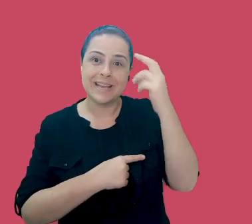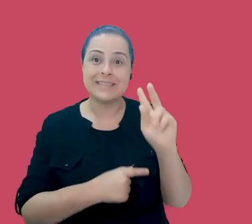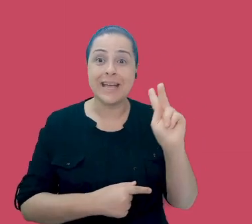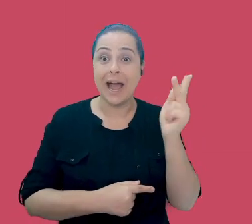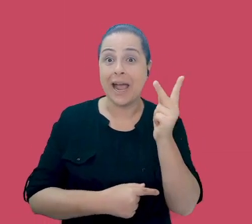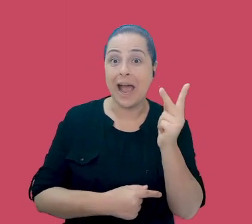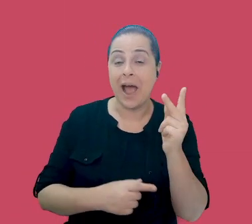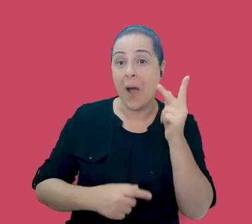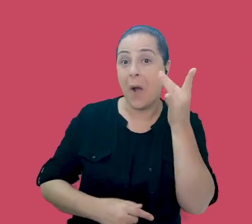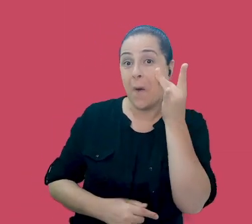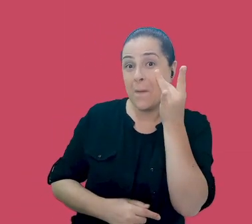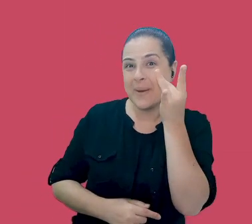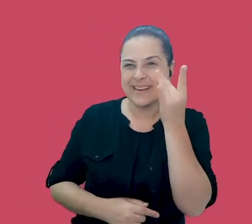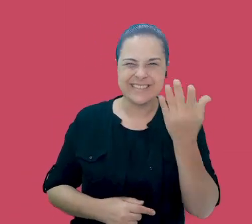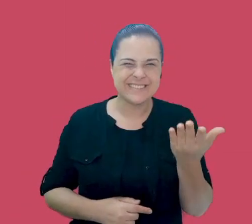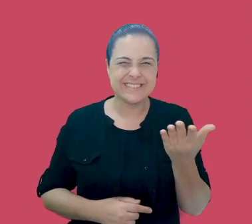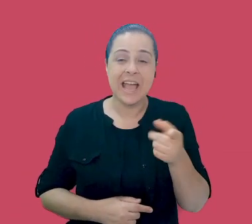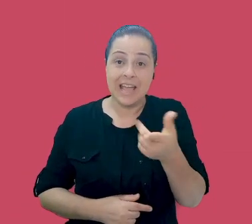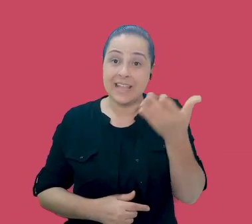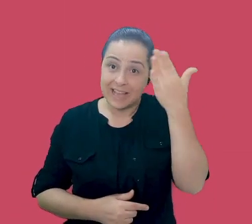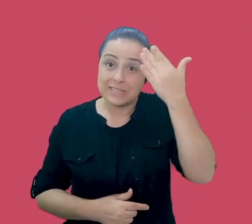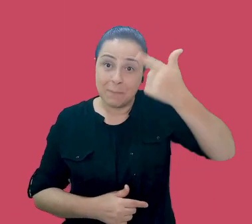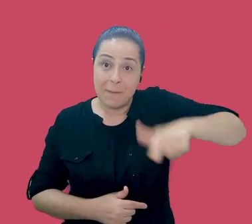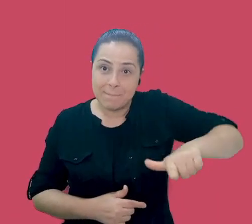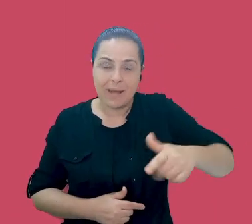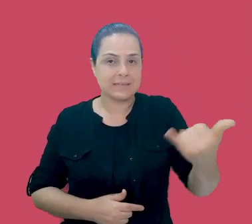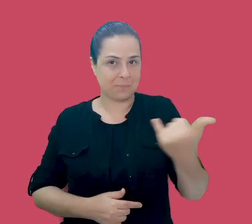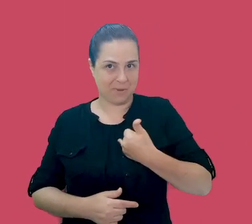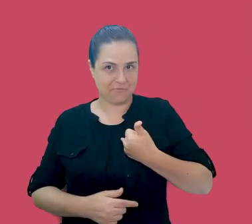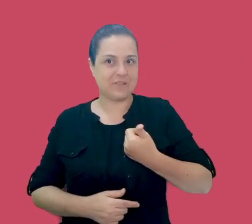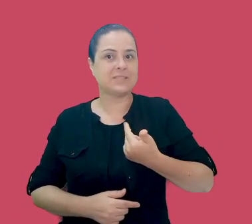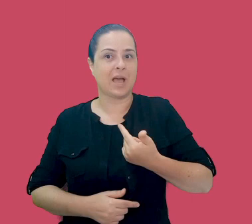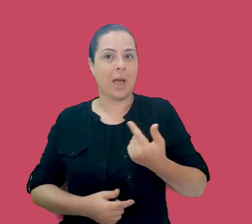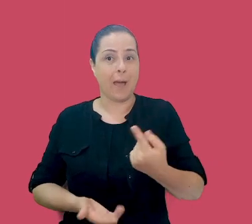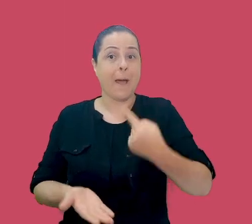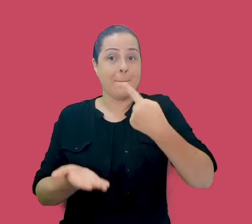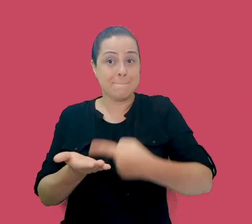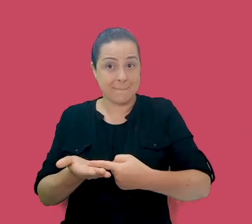Gente, quem quer ouvir mais sobre isso, avisa que a gente faz outro bate-papo.